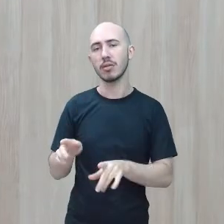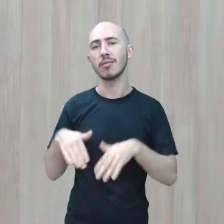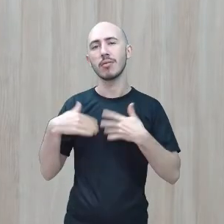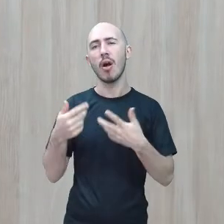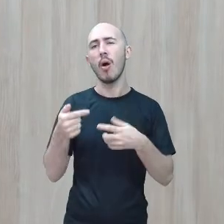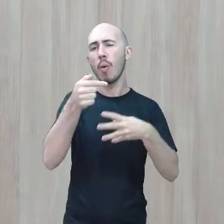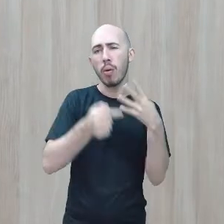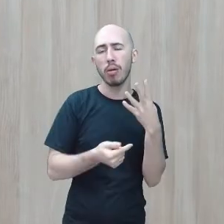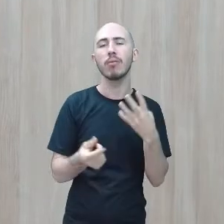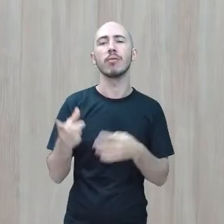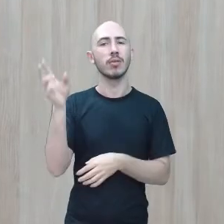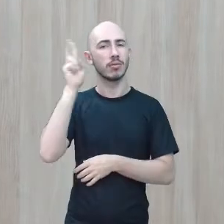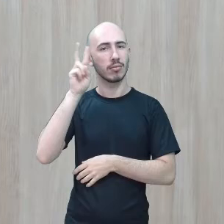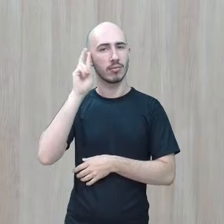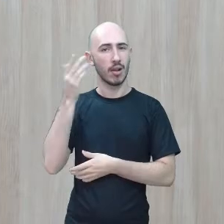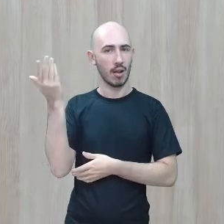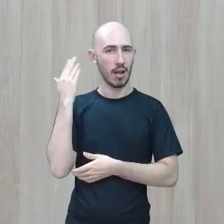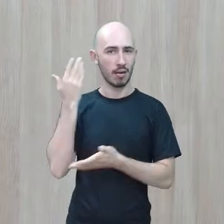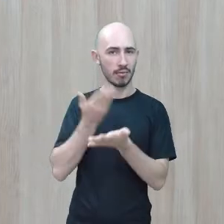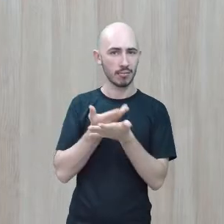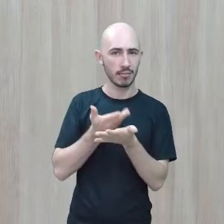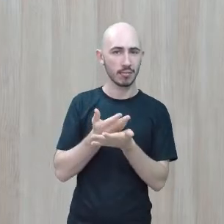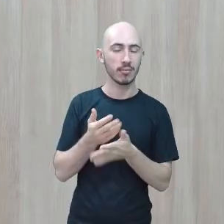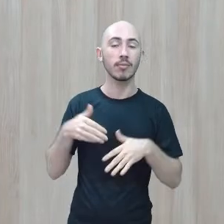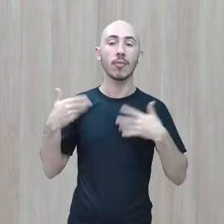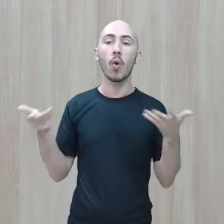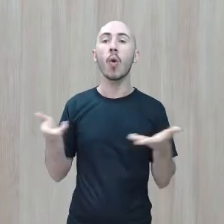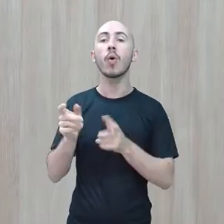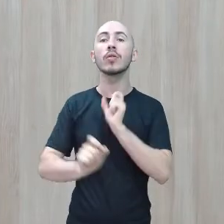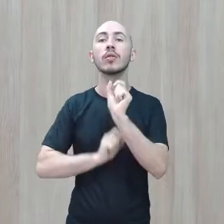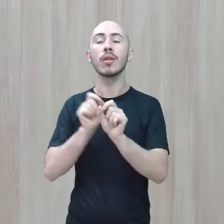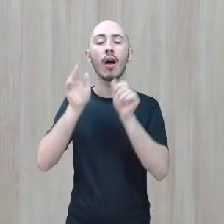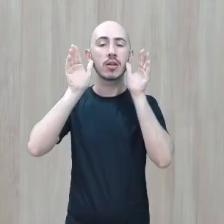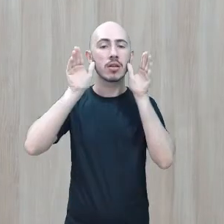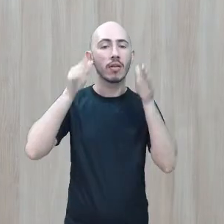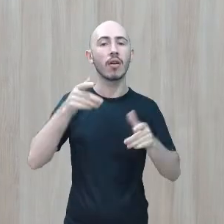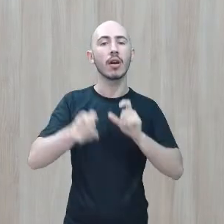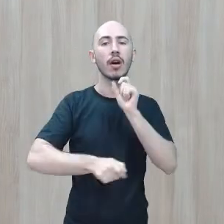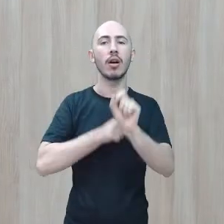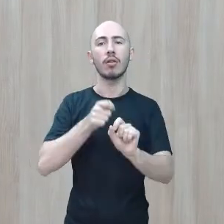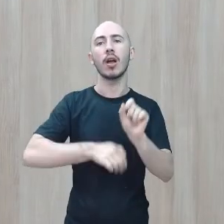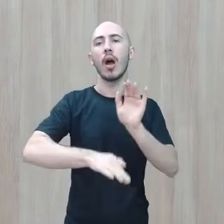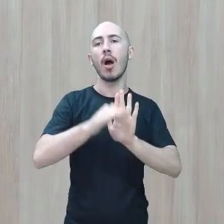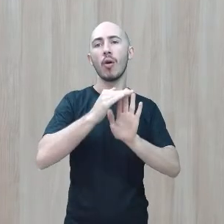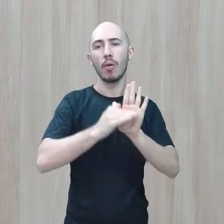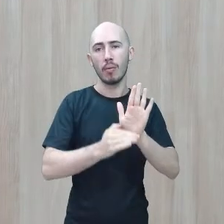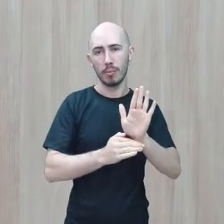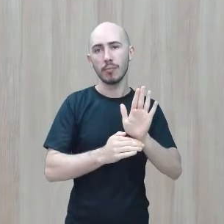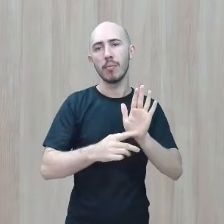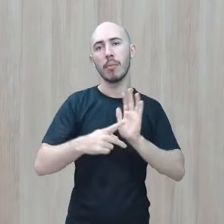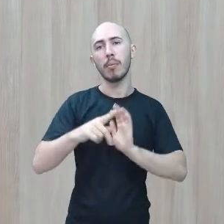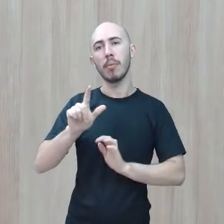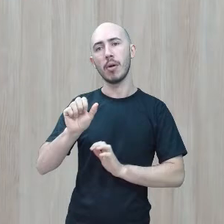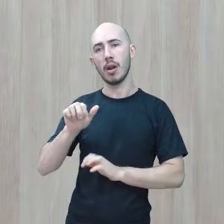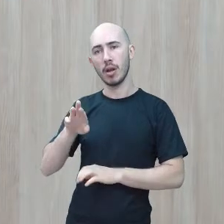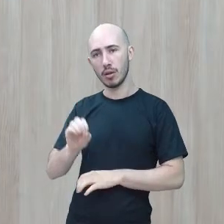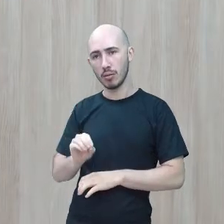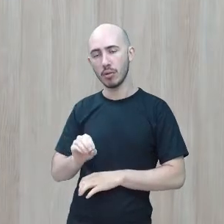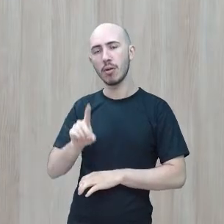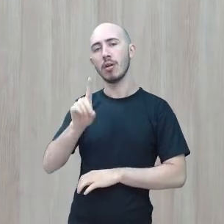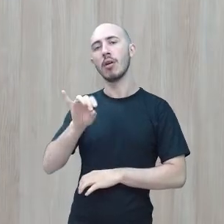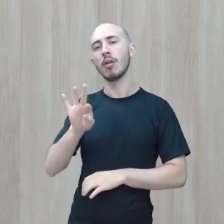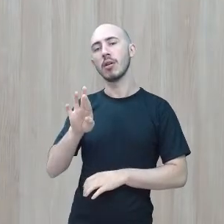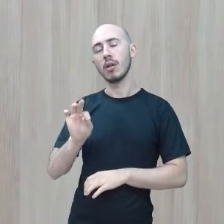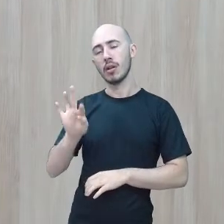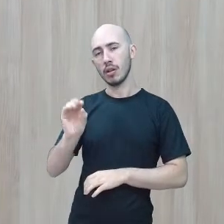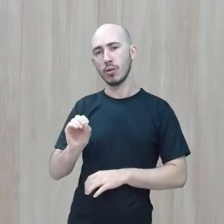isso a gente viu na aula passada e hoje a gente vai se atentar para a questão do plano diretor da cidade do Recife. E lembro também